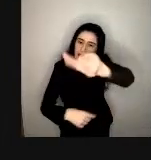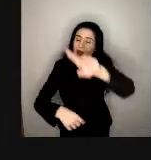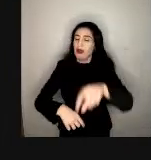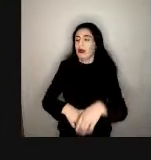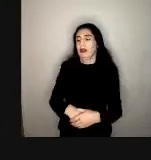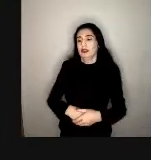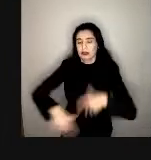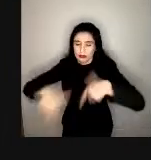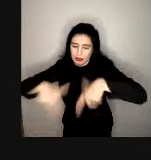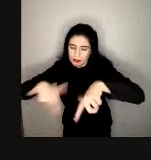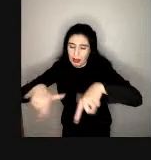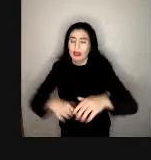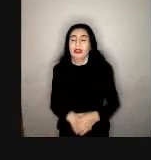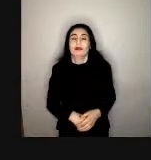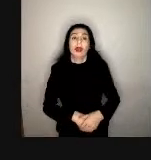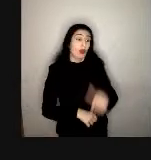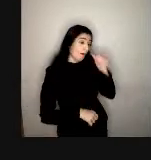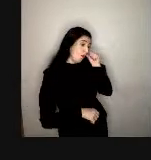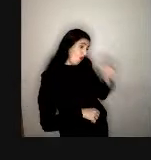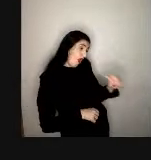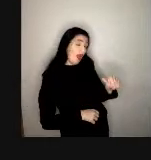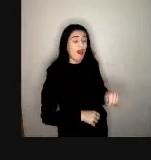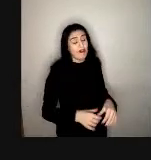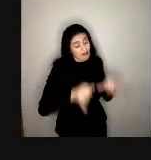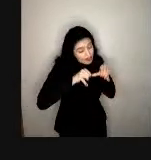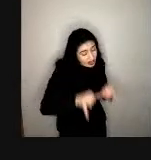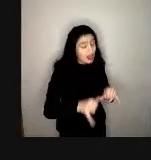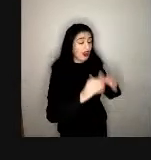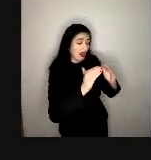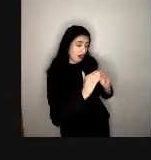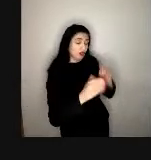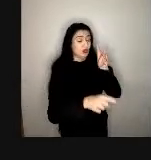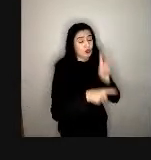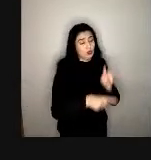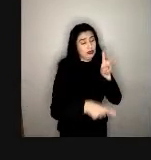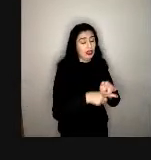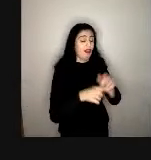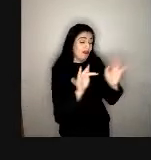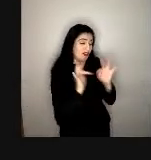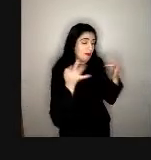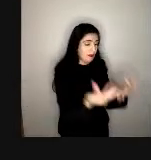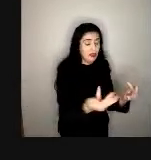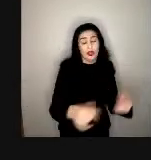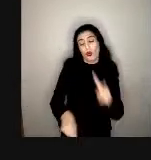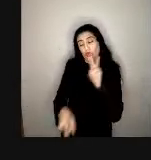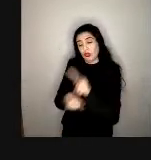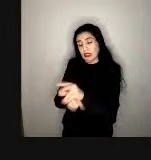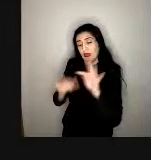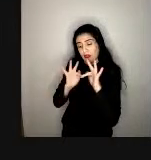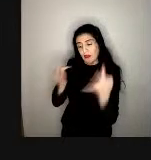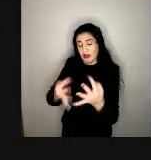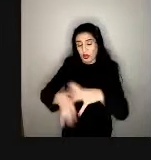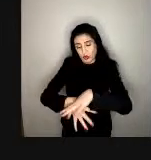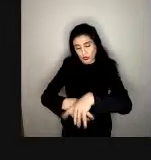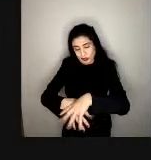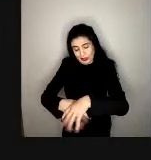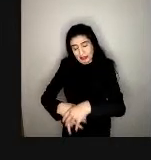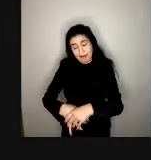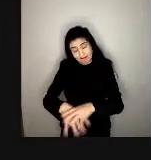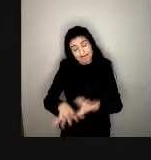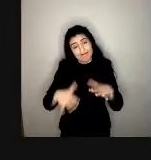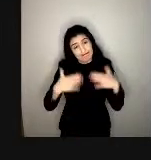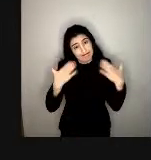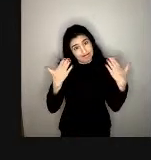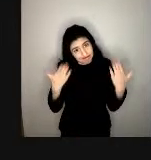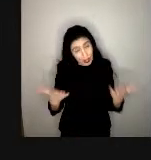as meninas para ficar em casa, para cuidar da família, para cuidar dos doentes. Então, na hora que surge uma situação dessas, a maioria